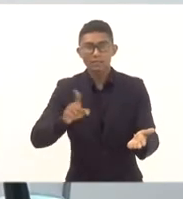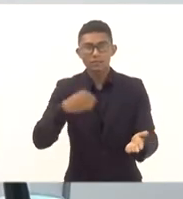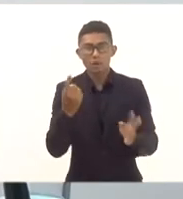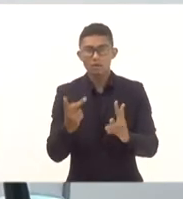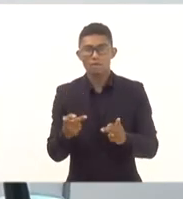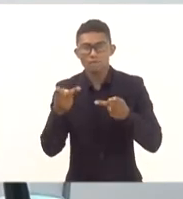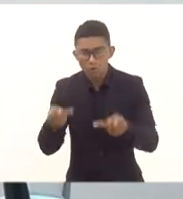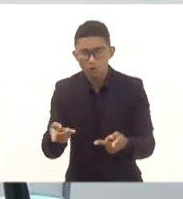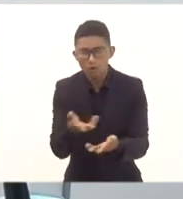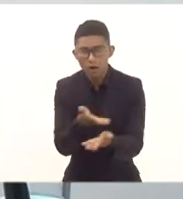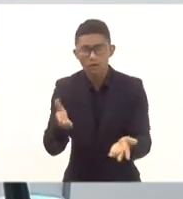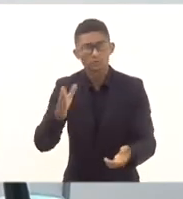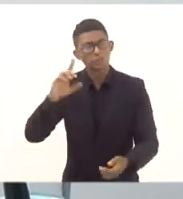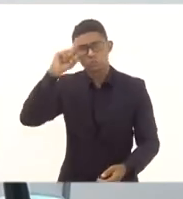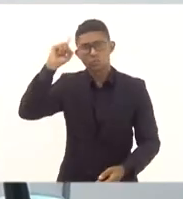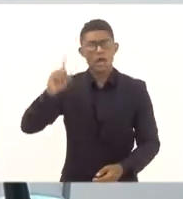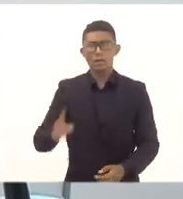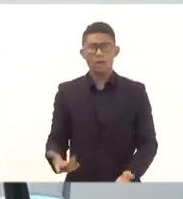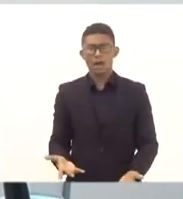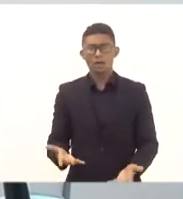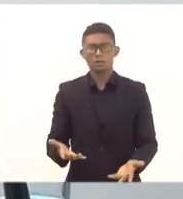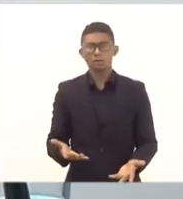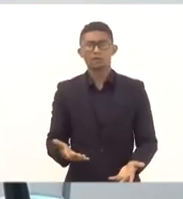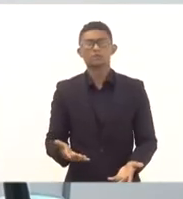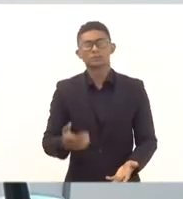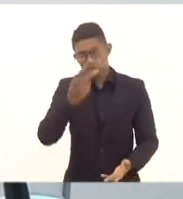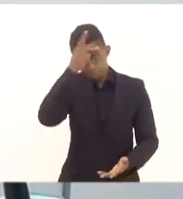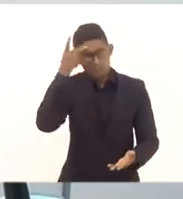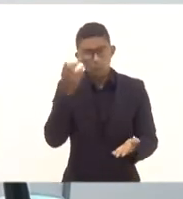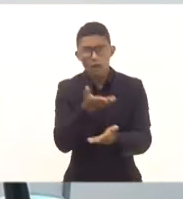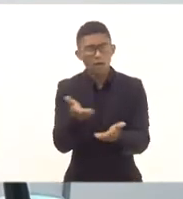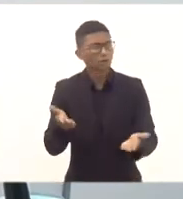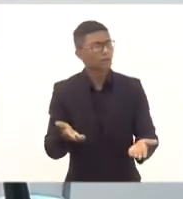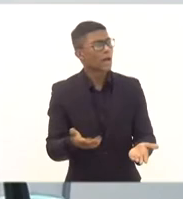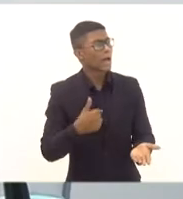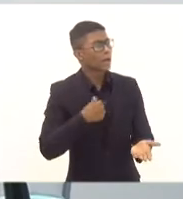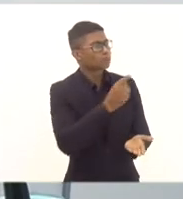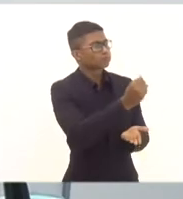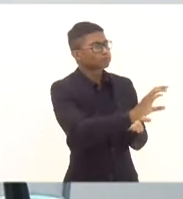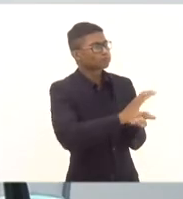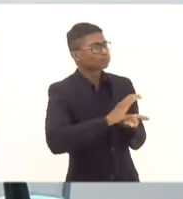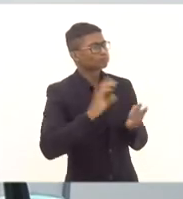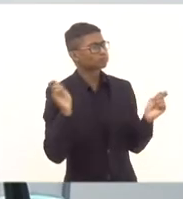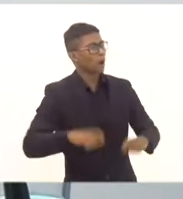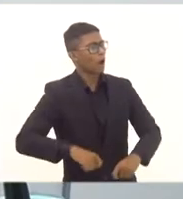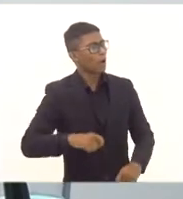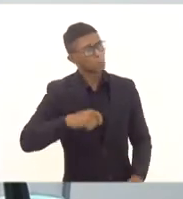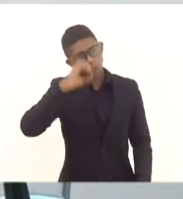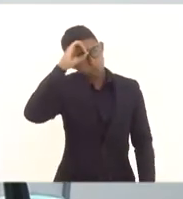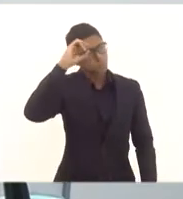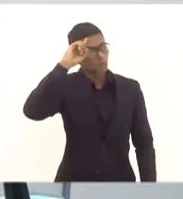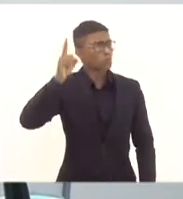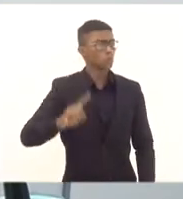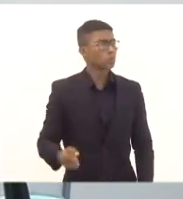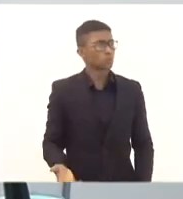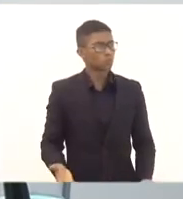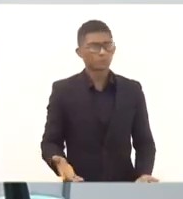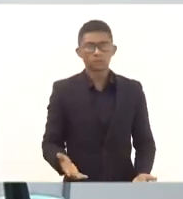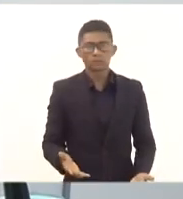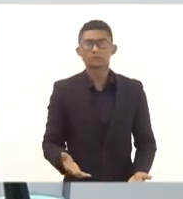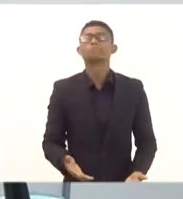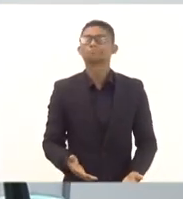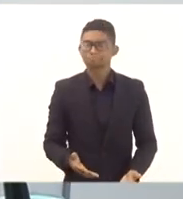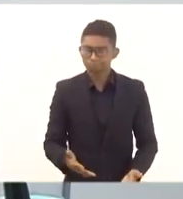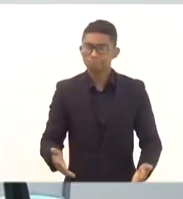não foi uma Prefeitura foi indiferente prefeitura e depois nós até indagamos a própria secretaria com